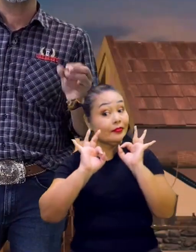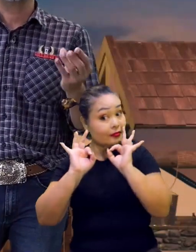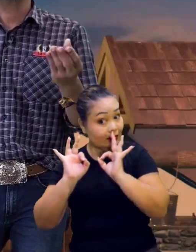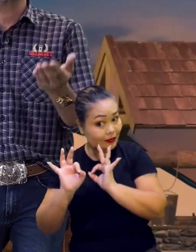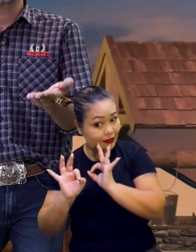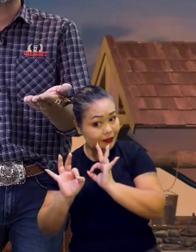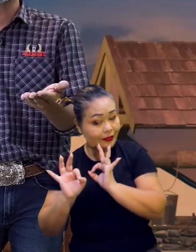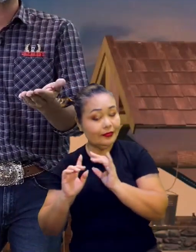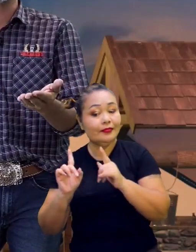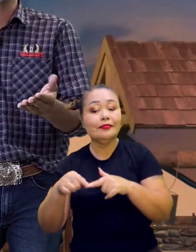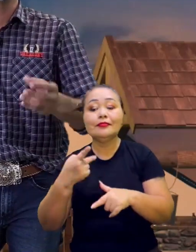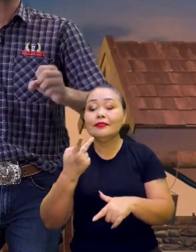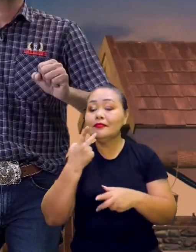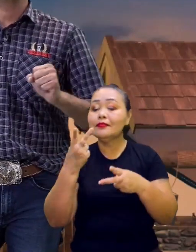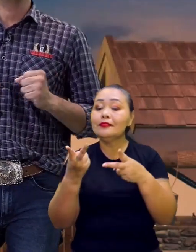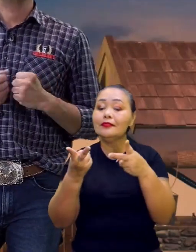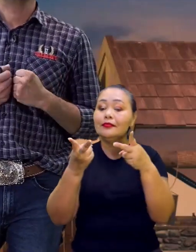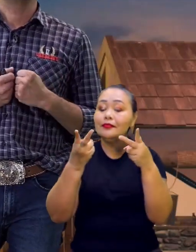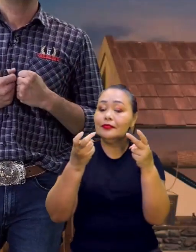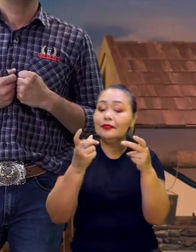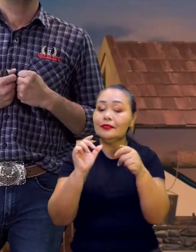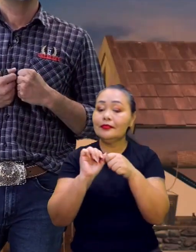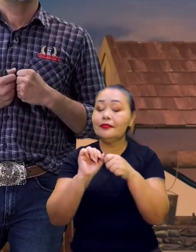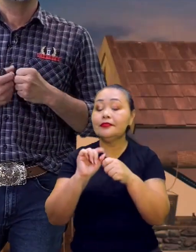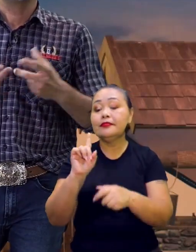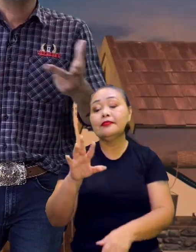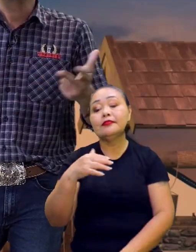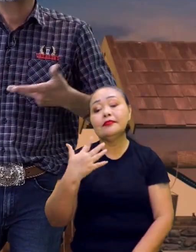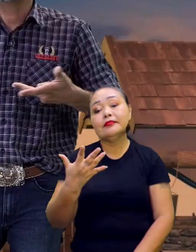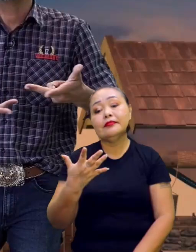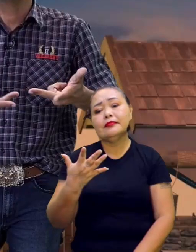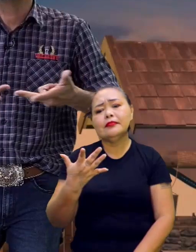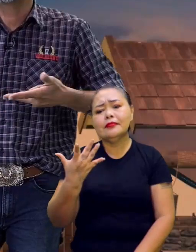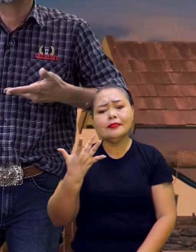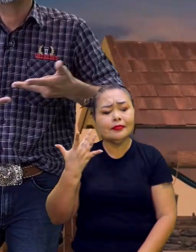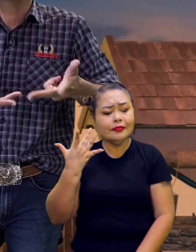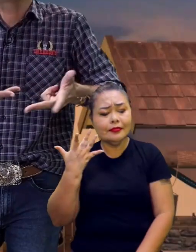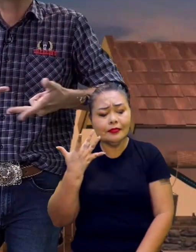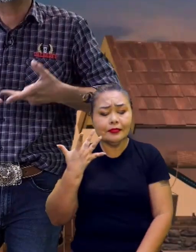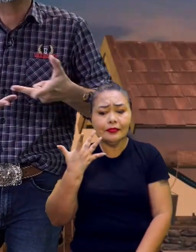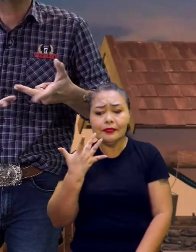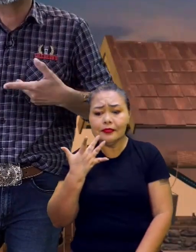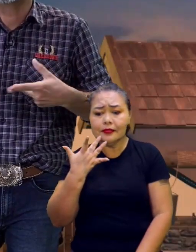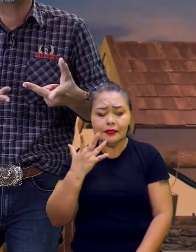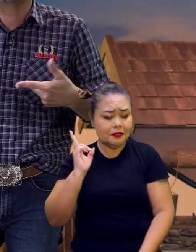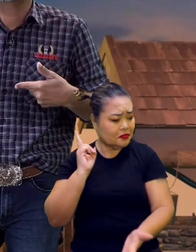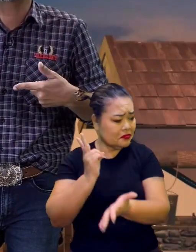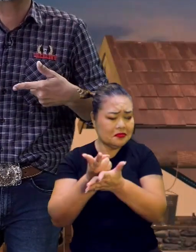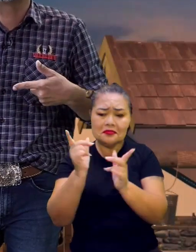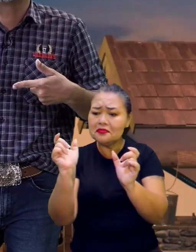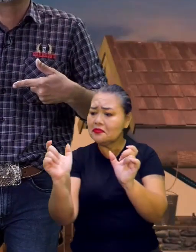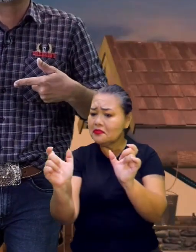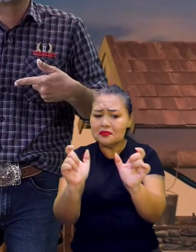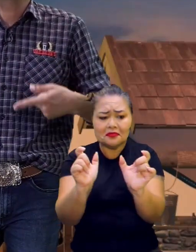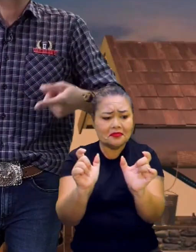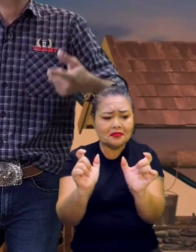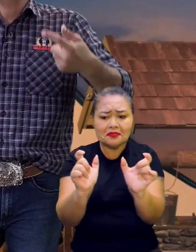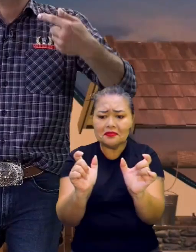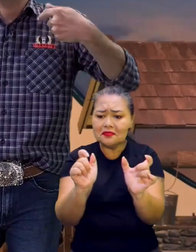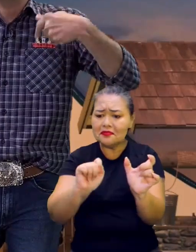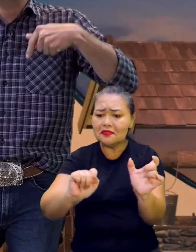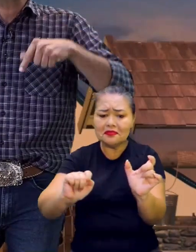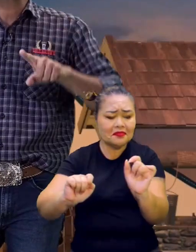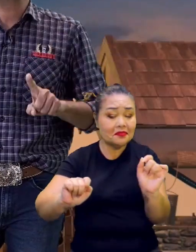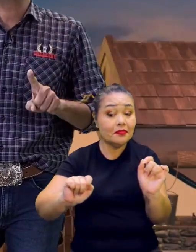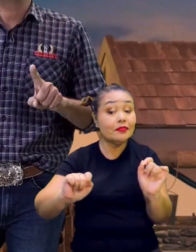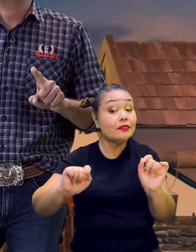resposta, o que você vai perceber? Professor, não está com as mesmas palavras, mas a gente vai